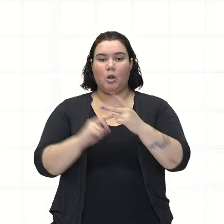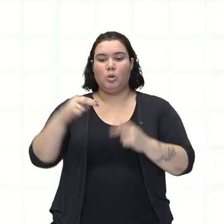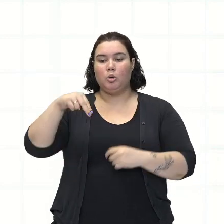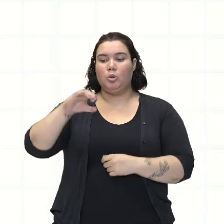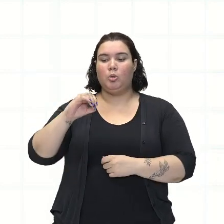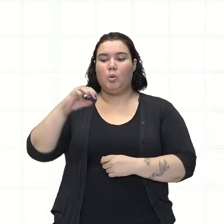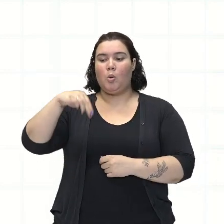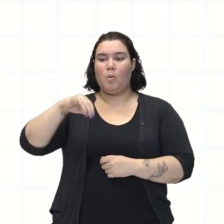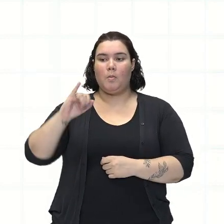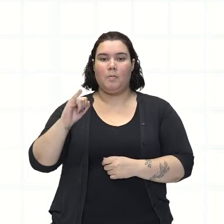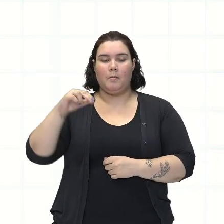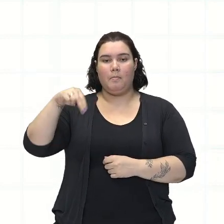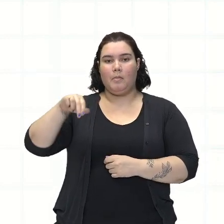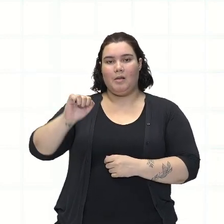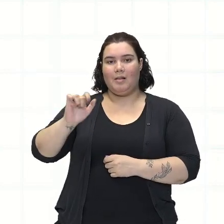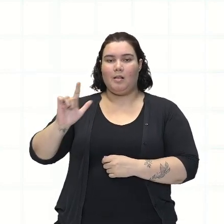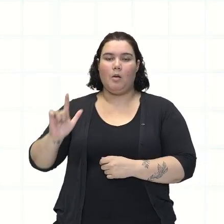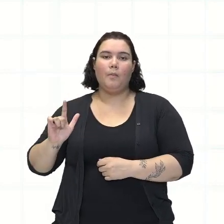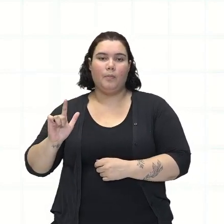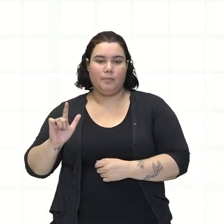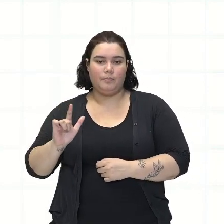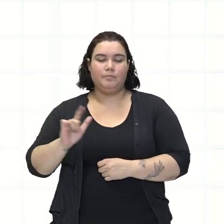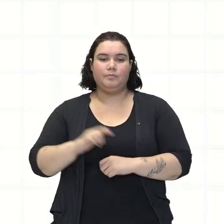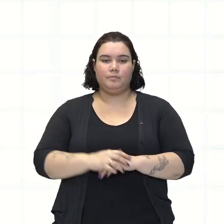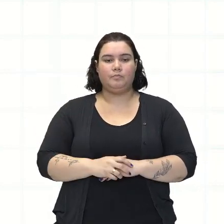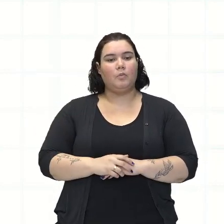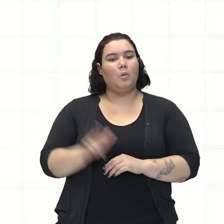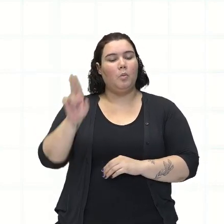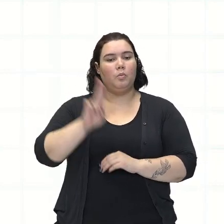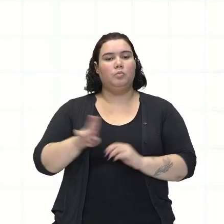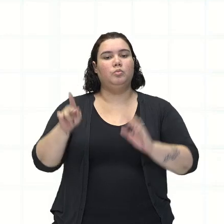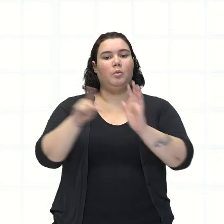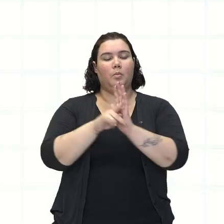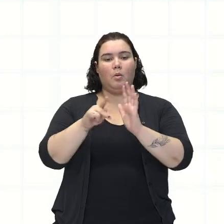ação nenhuma. Eu estou utilizando um predicativo do sujeito, uma